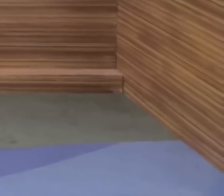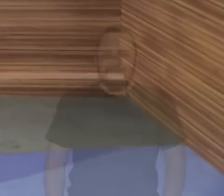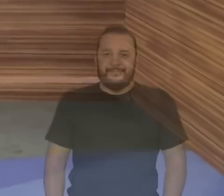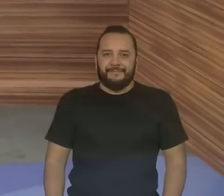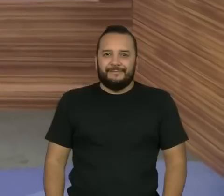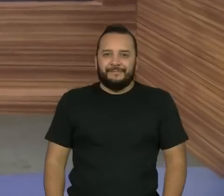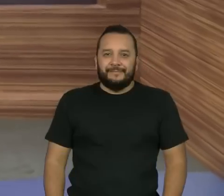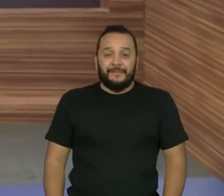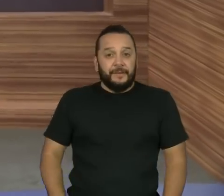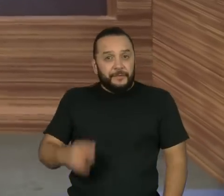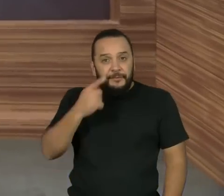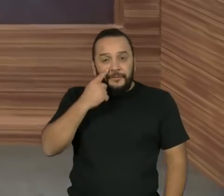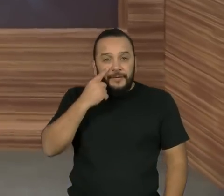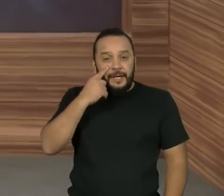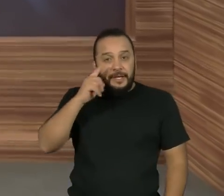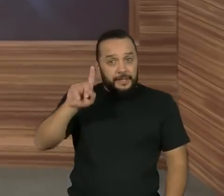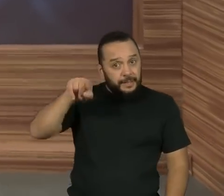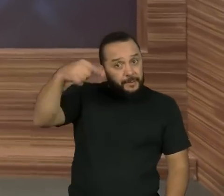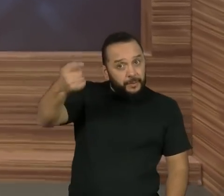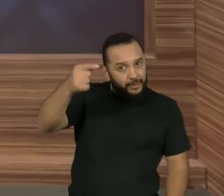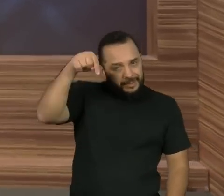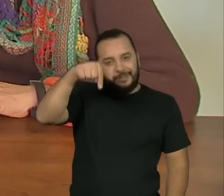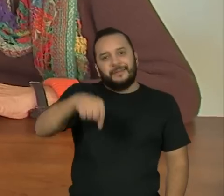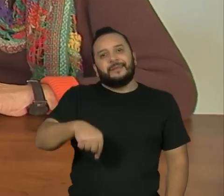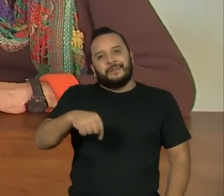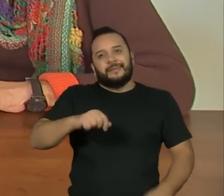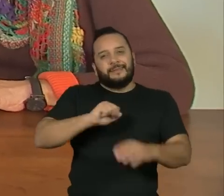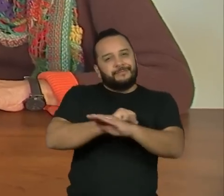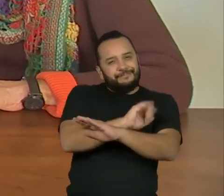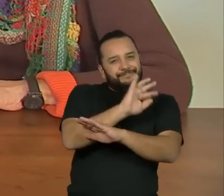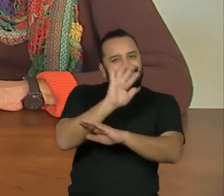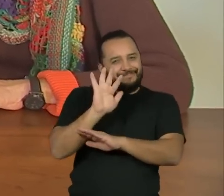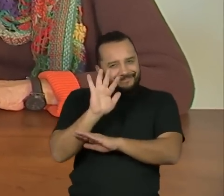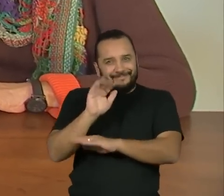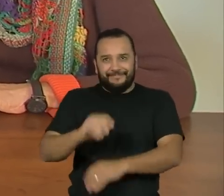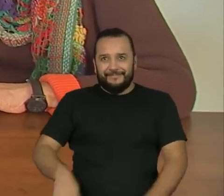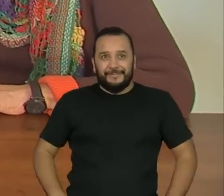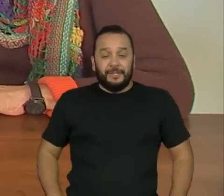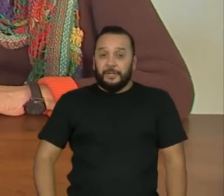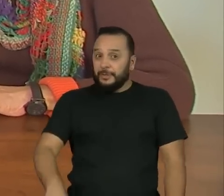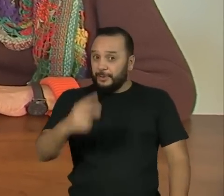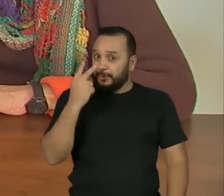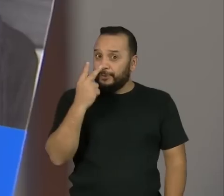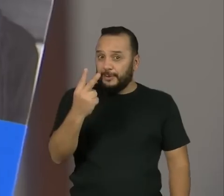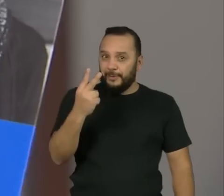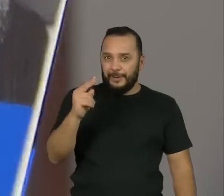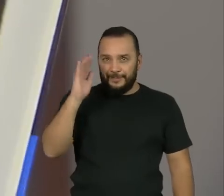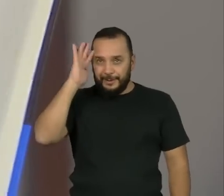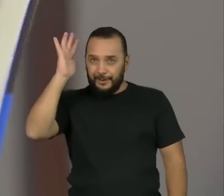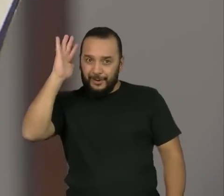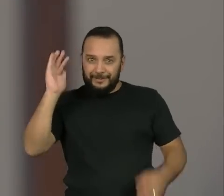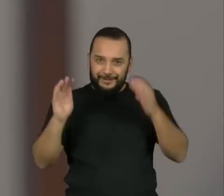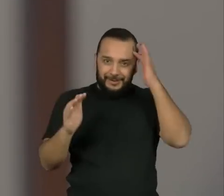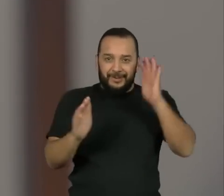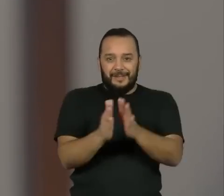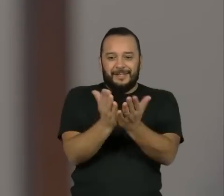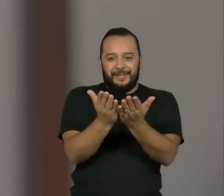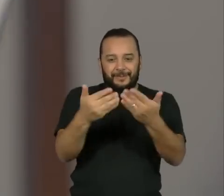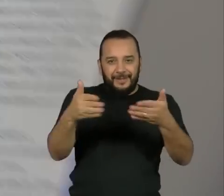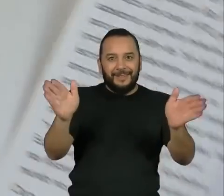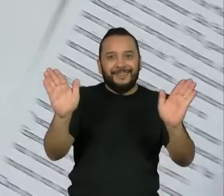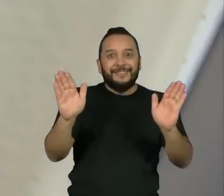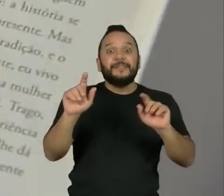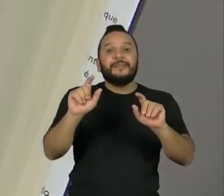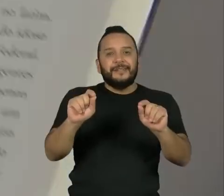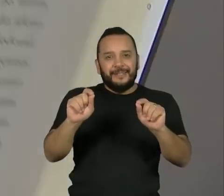Você acompanha a seguir aqui no Repórter Eco. 2 filósofos lançam um livro que trata do desafio de